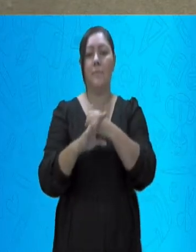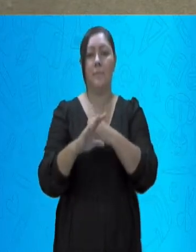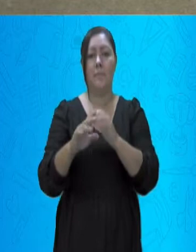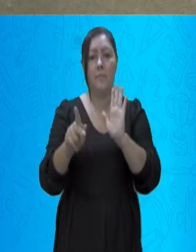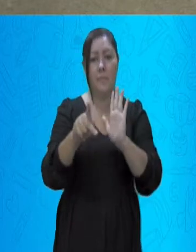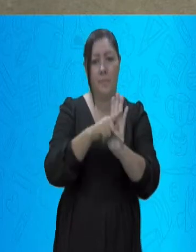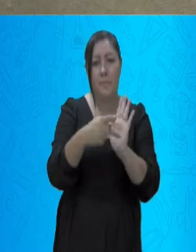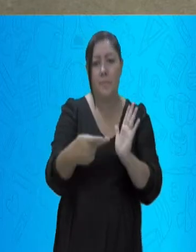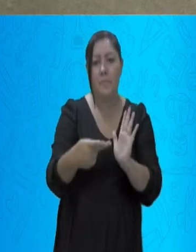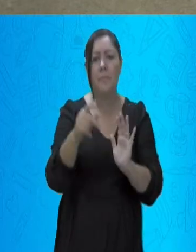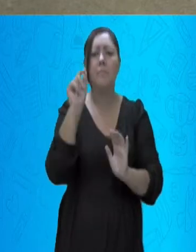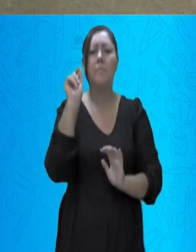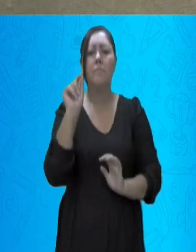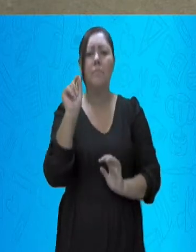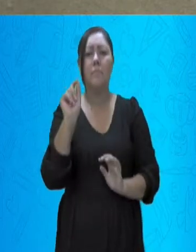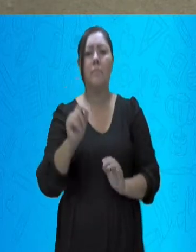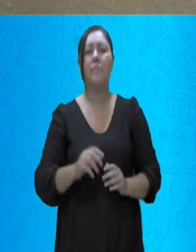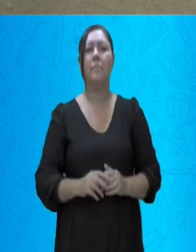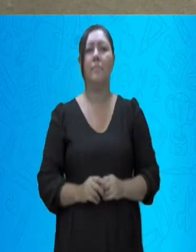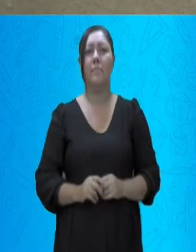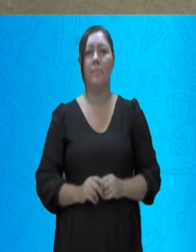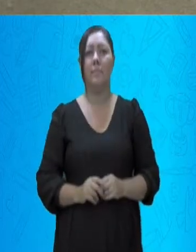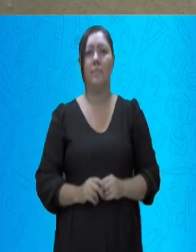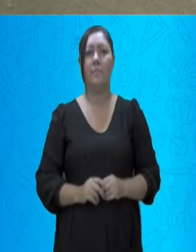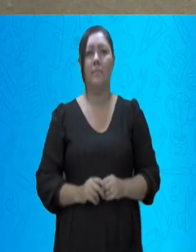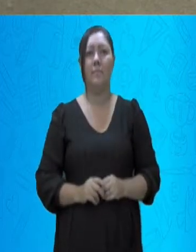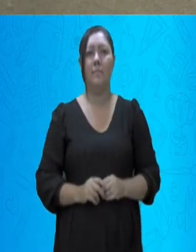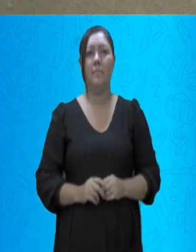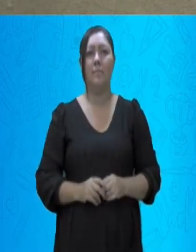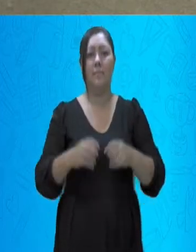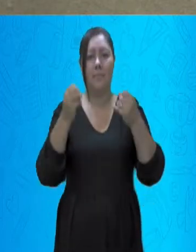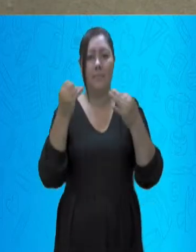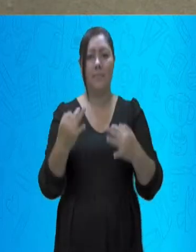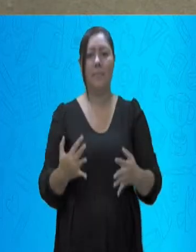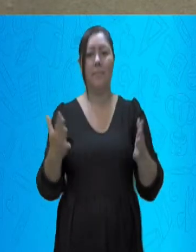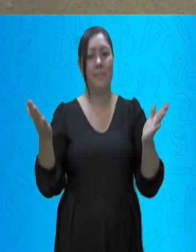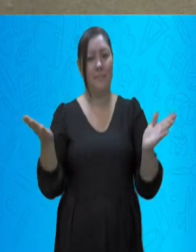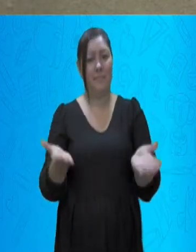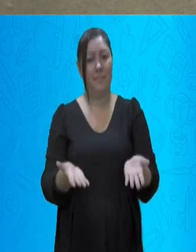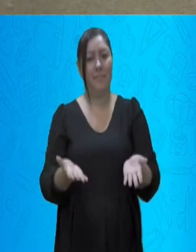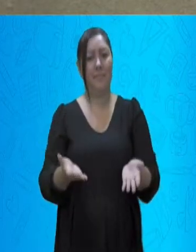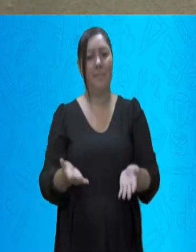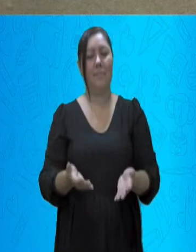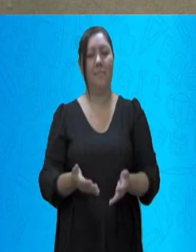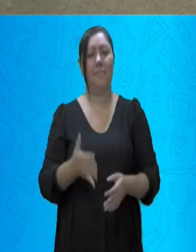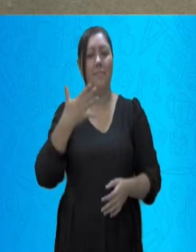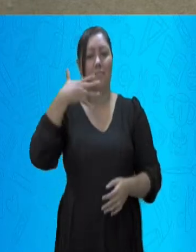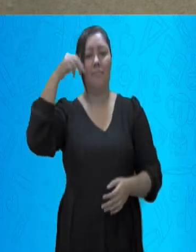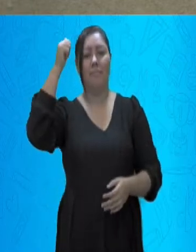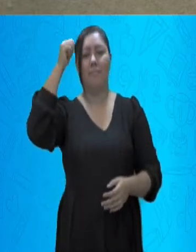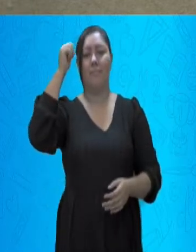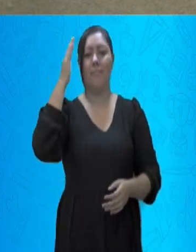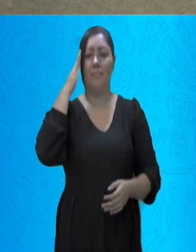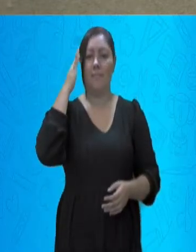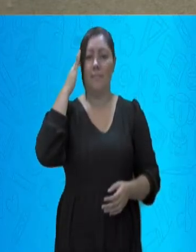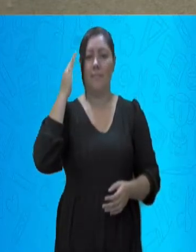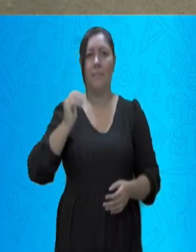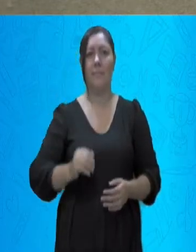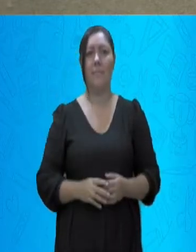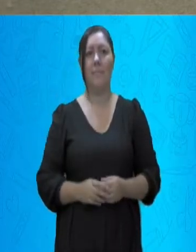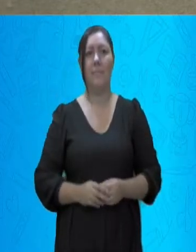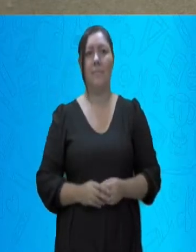próprio? Professora, a gente já entendeu um pouquinho sobre o substantivo comum. Agora vai clarear um pouquinho mais sobre o substantivo